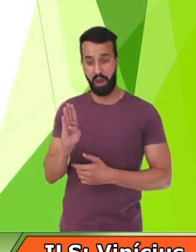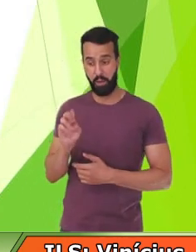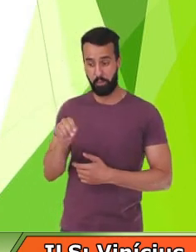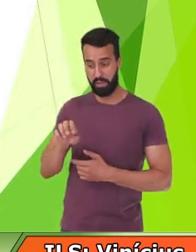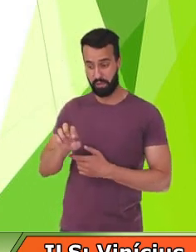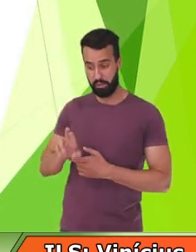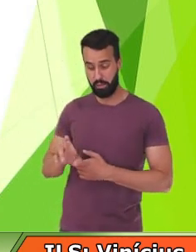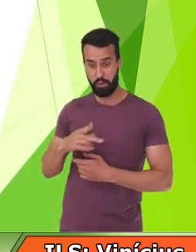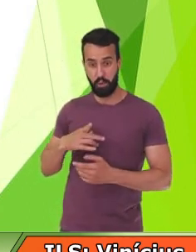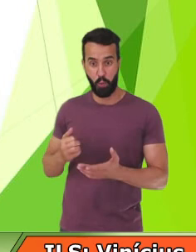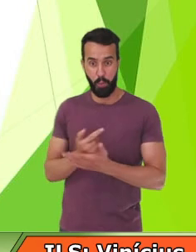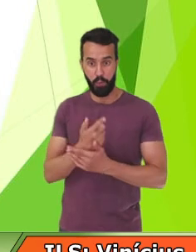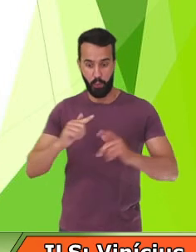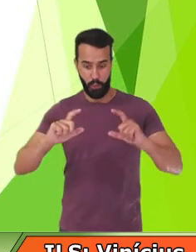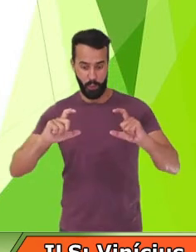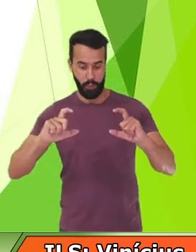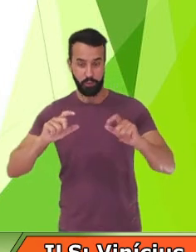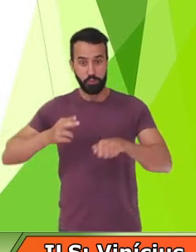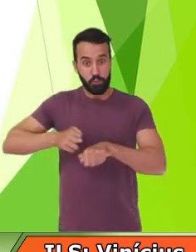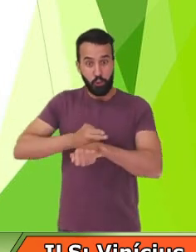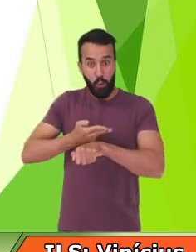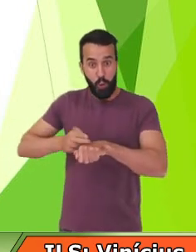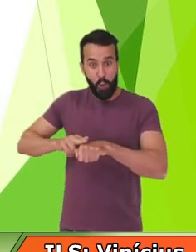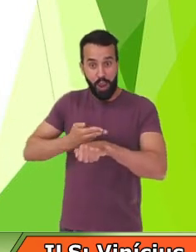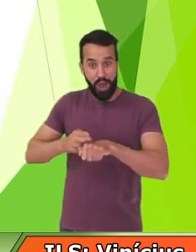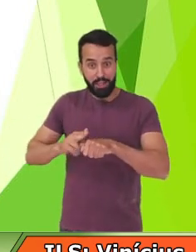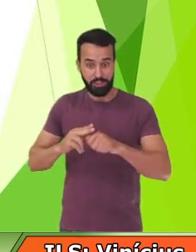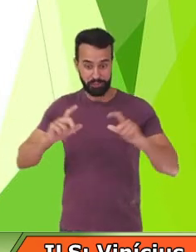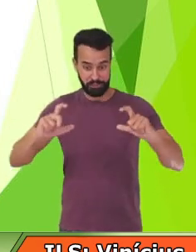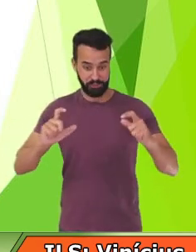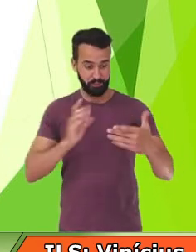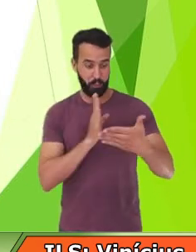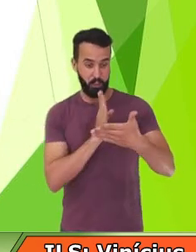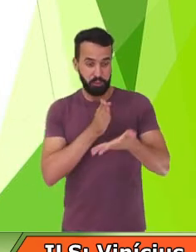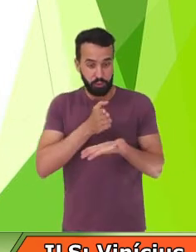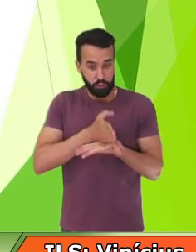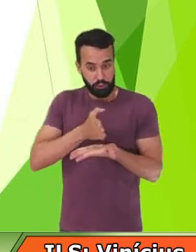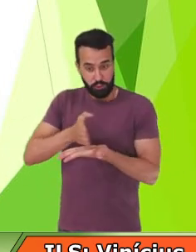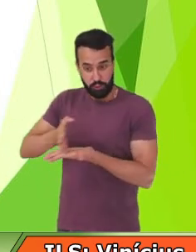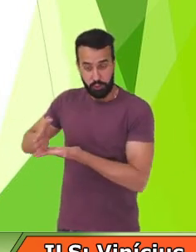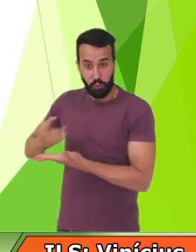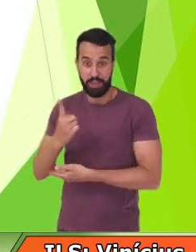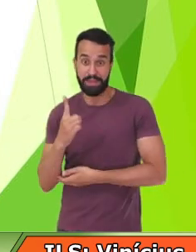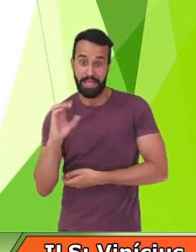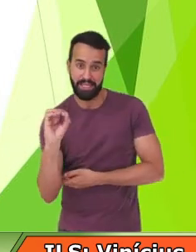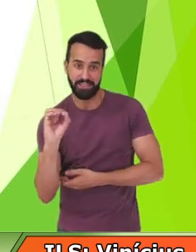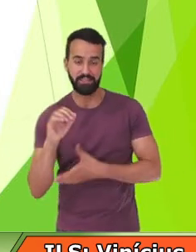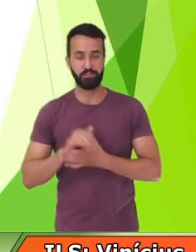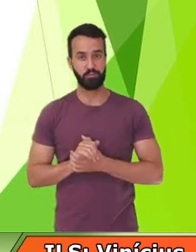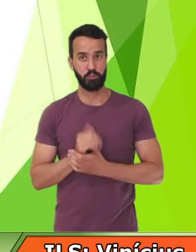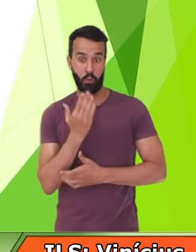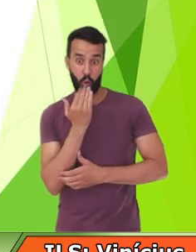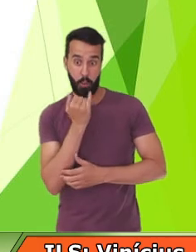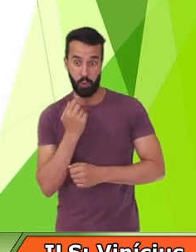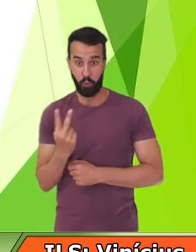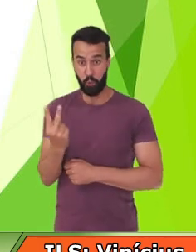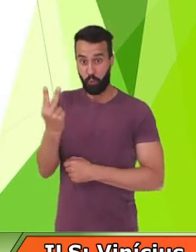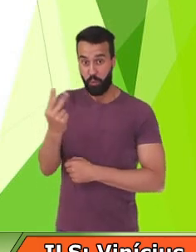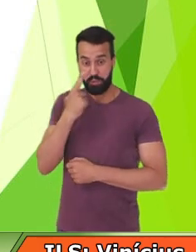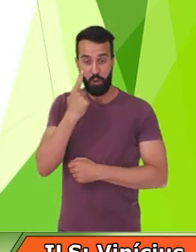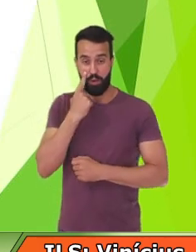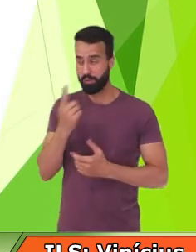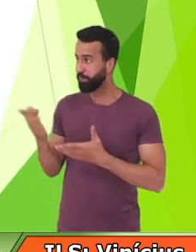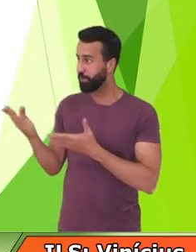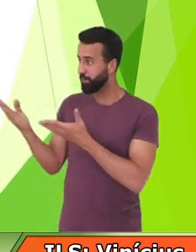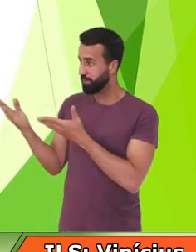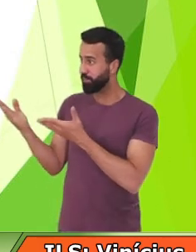uma barra de chocolate e dividiu em 10 partes iguais, das quais comeu duas, como mostrado